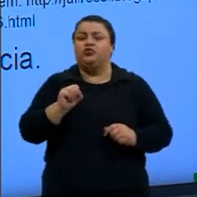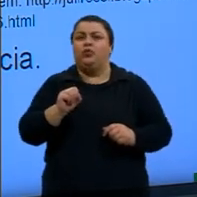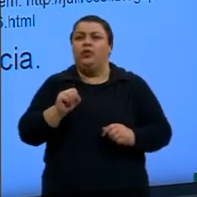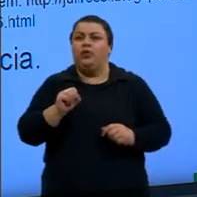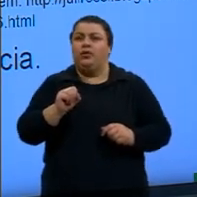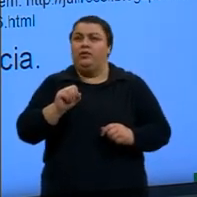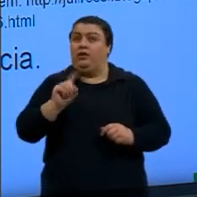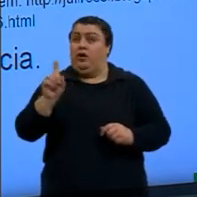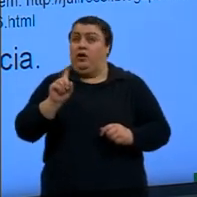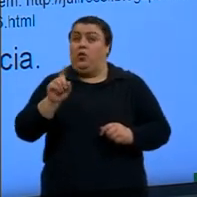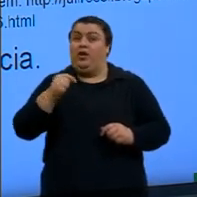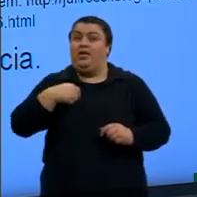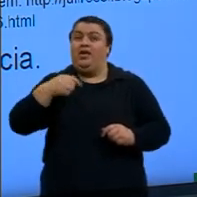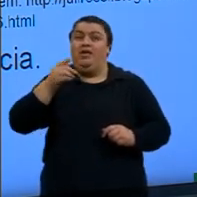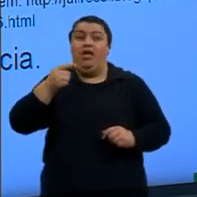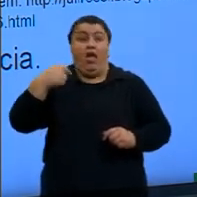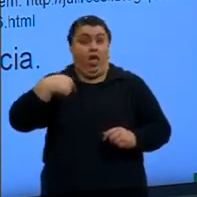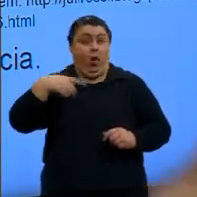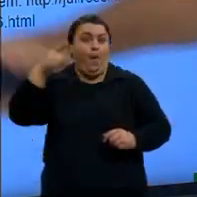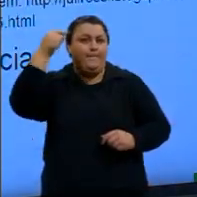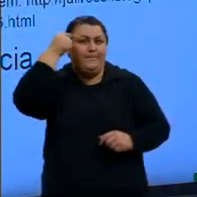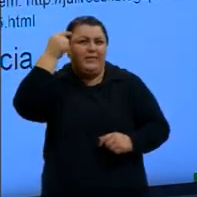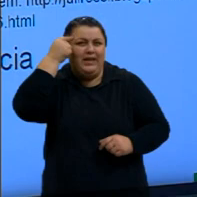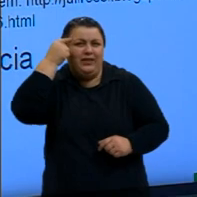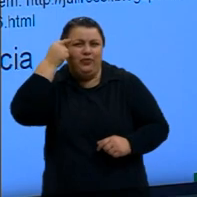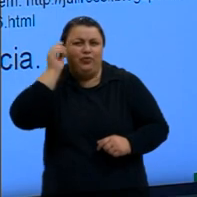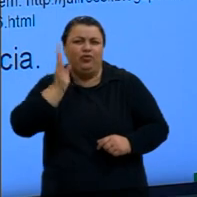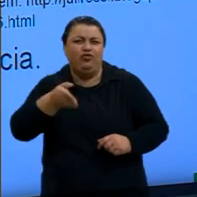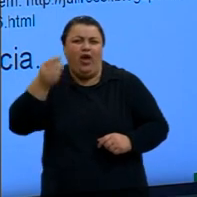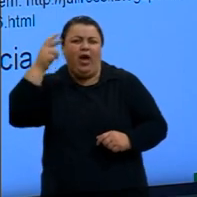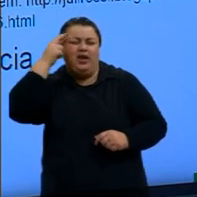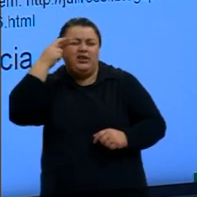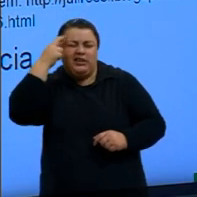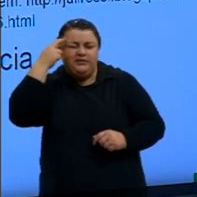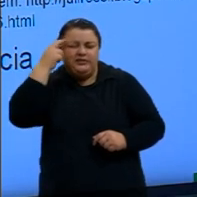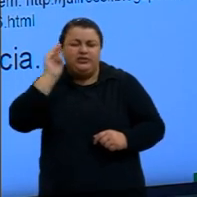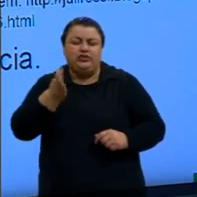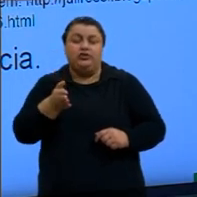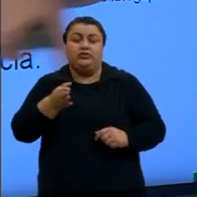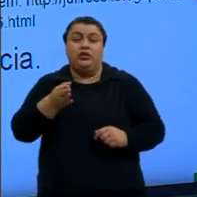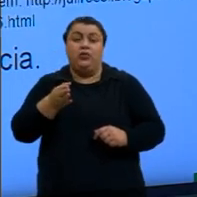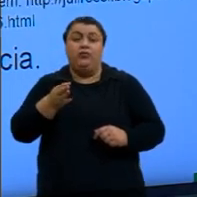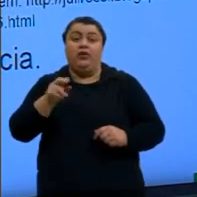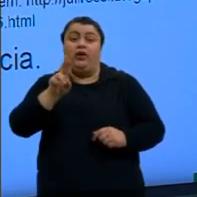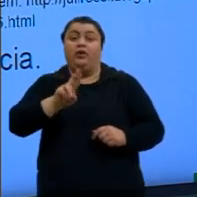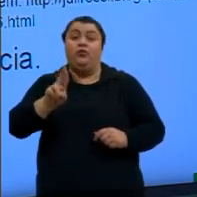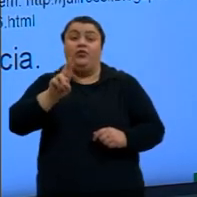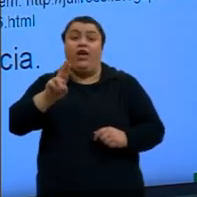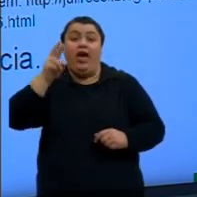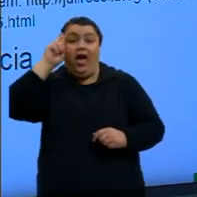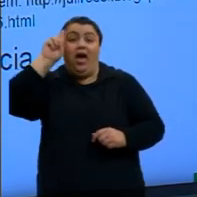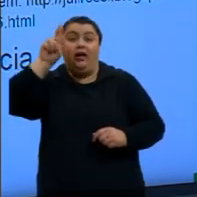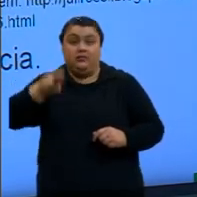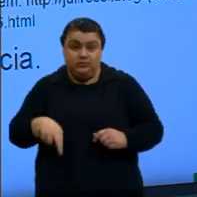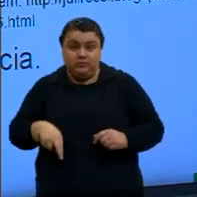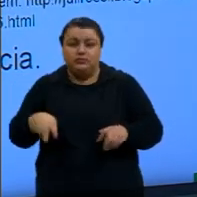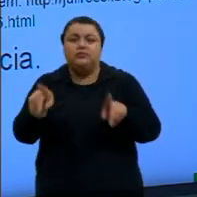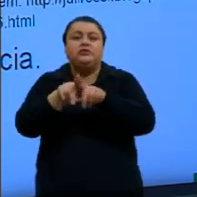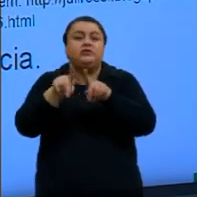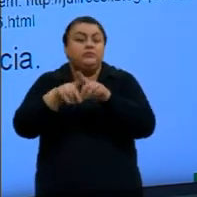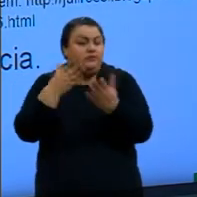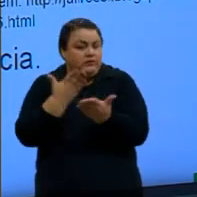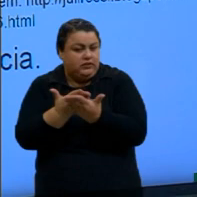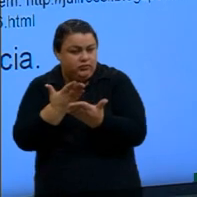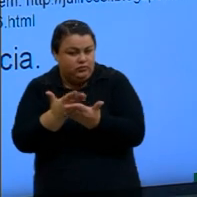penso alguns lá pensado já refletido a filosofia traz muitas questão da racionalidade que também nós vamos estudar na